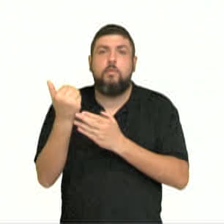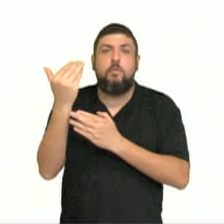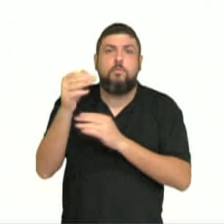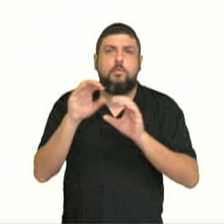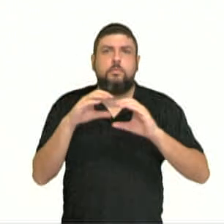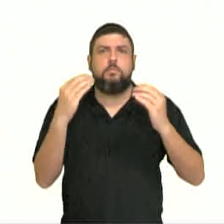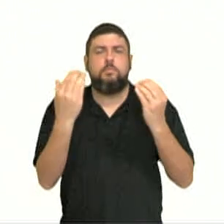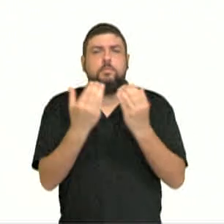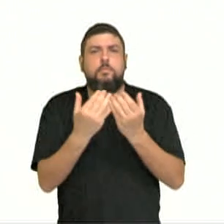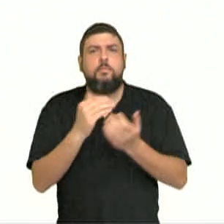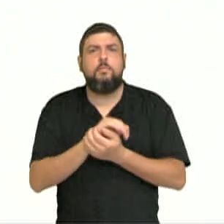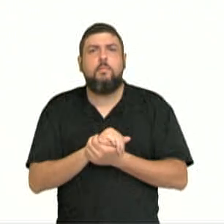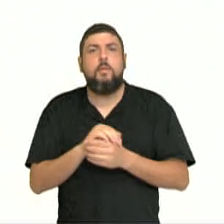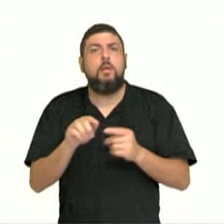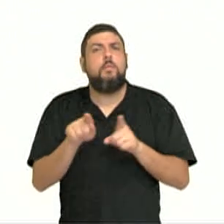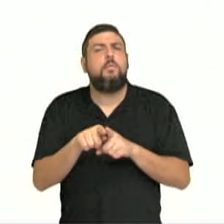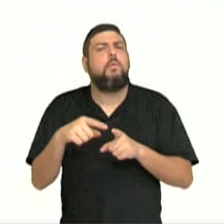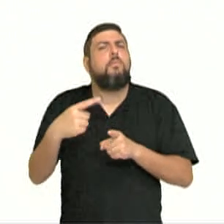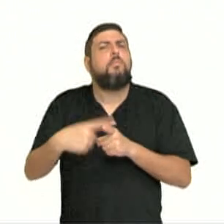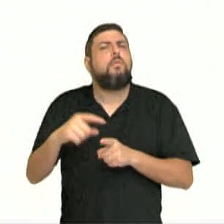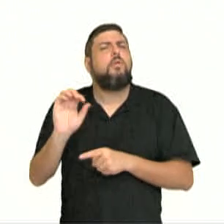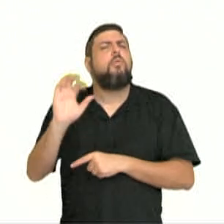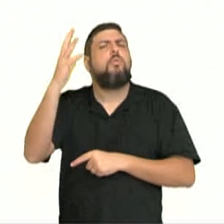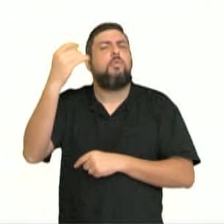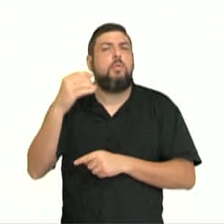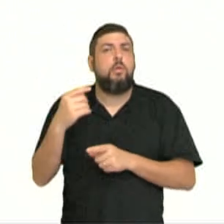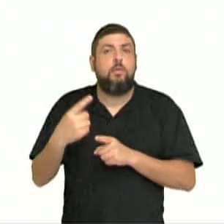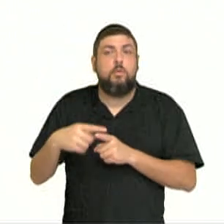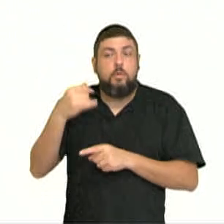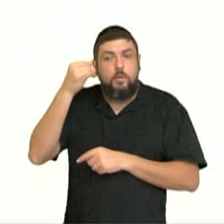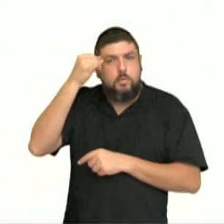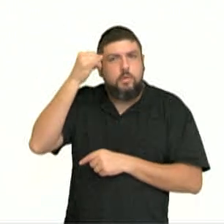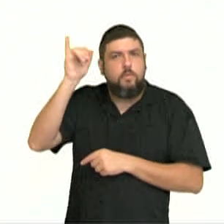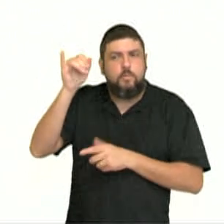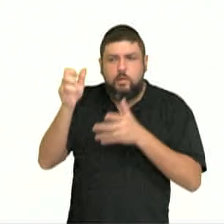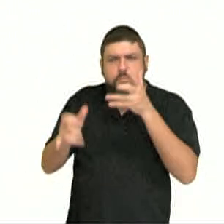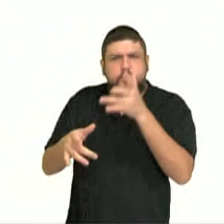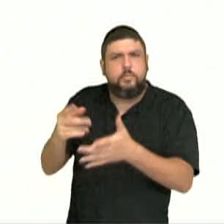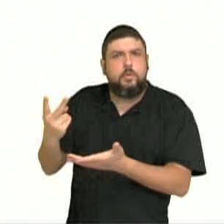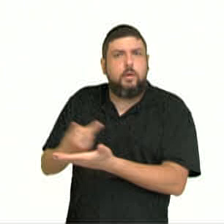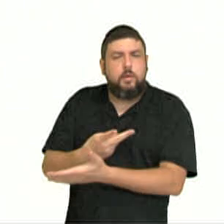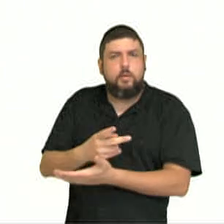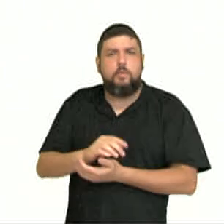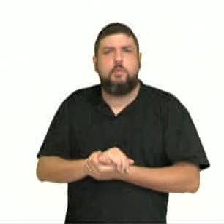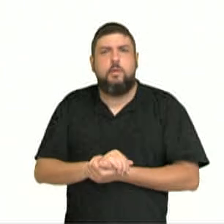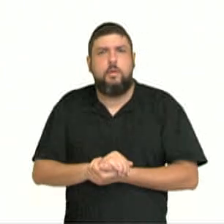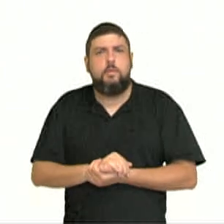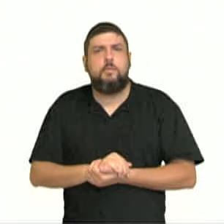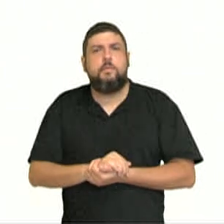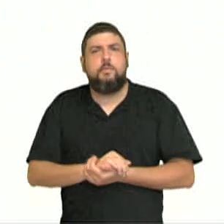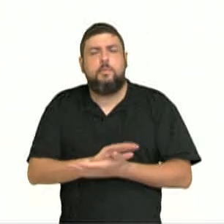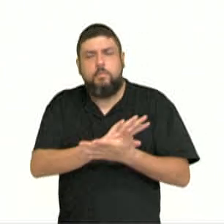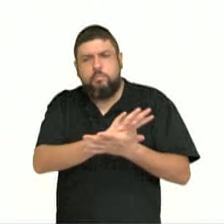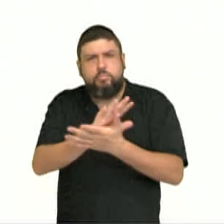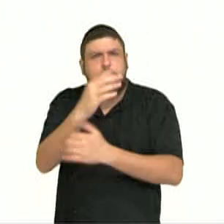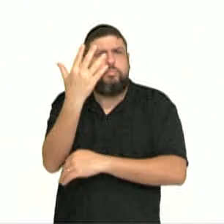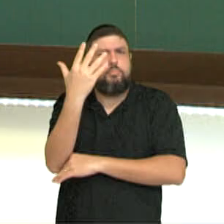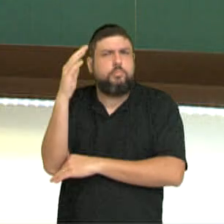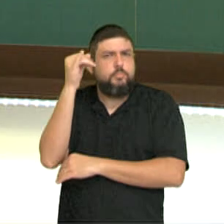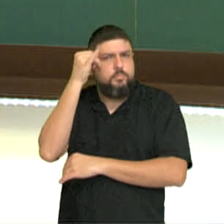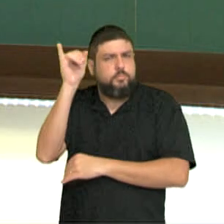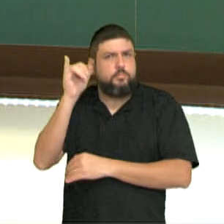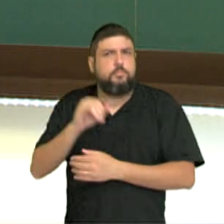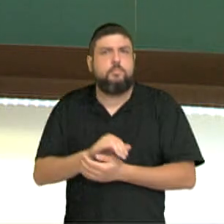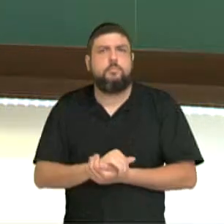por que que isso aconteceu? Para evitar, né, o descarte incorreto, né, no meio ambiente, certo?